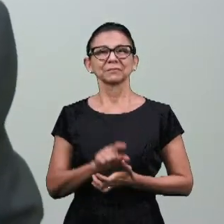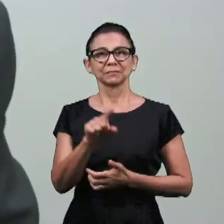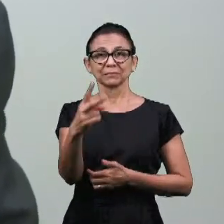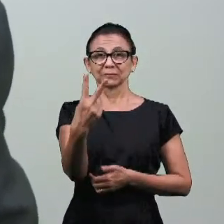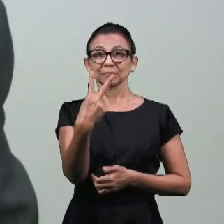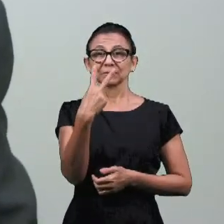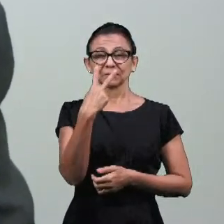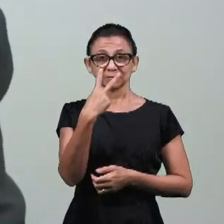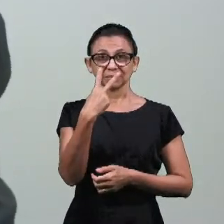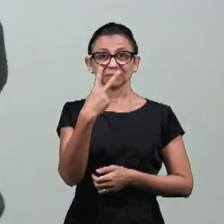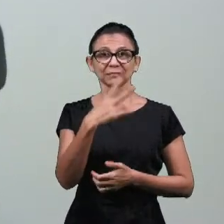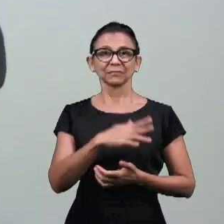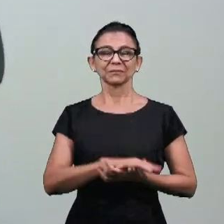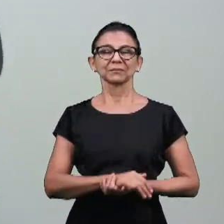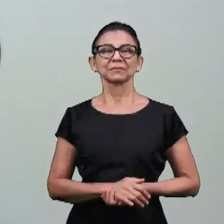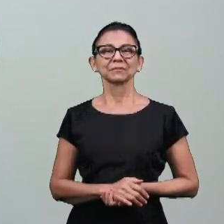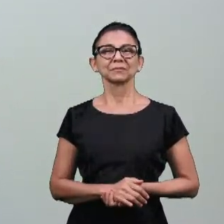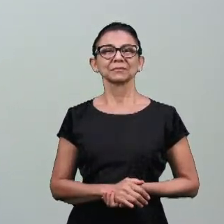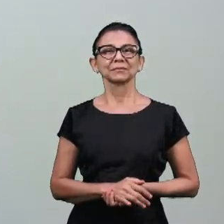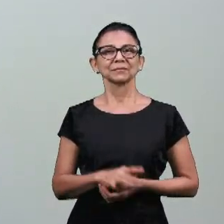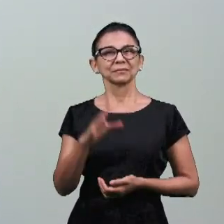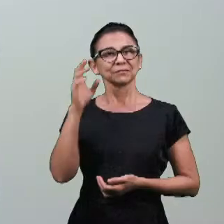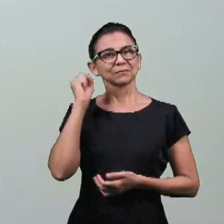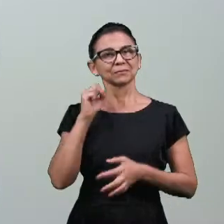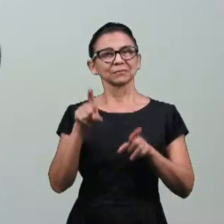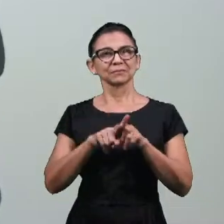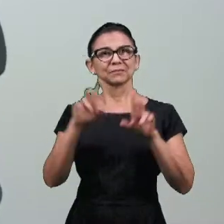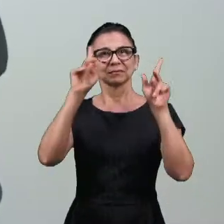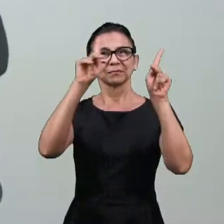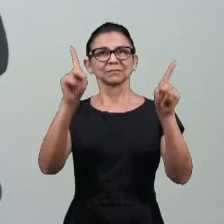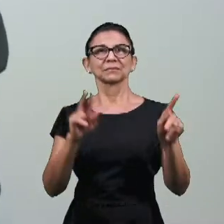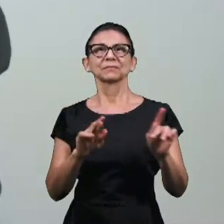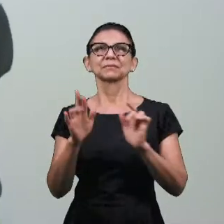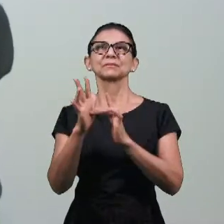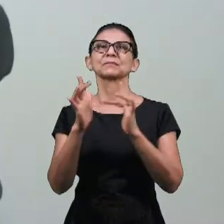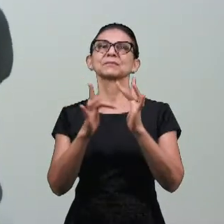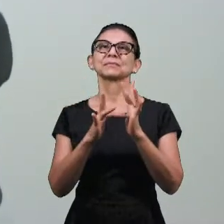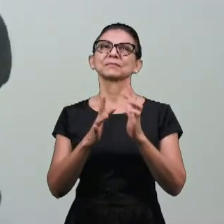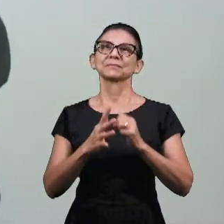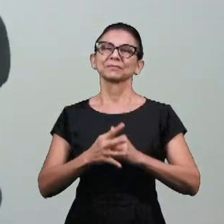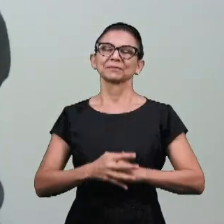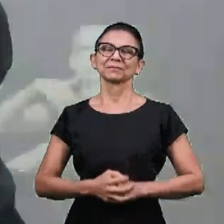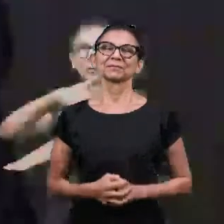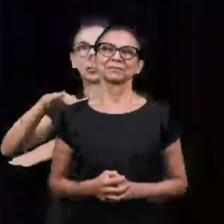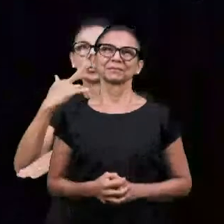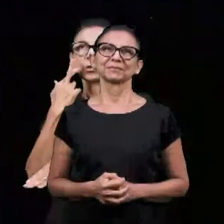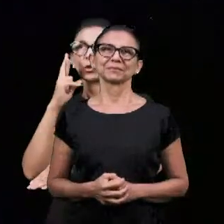assistindo, a você que está nos ouvindo, a paz do Senhor Jesus.